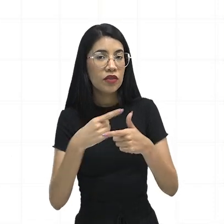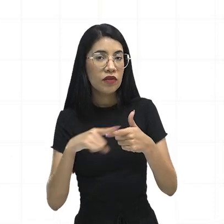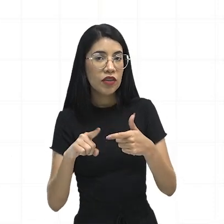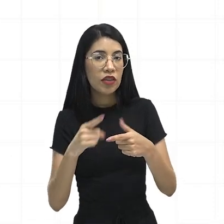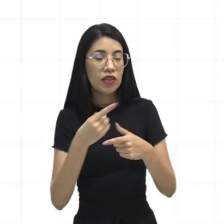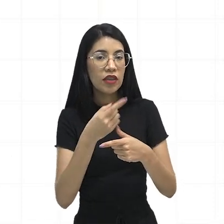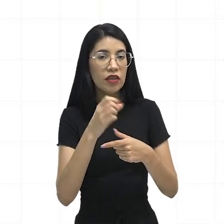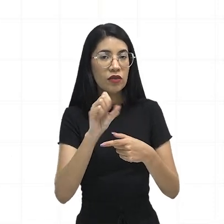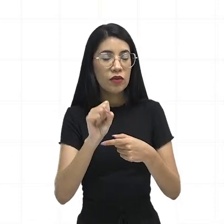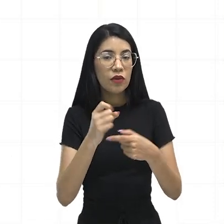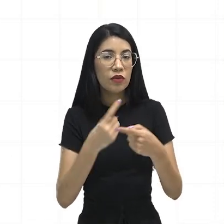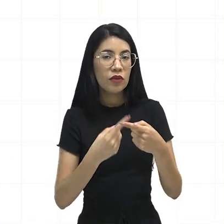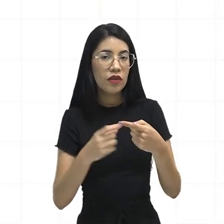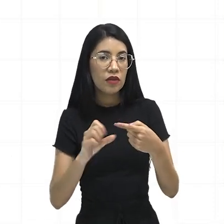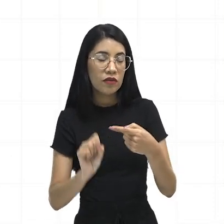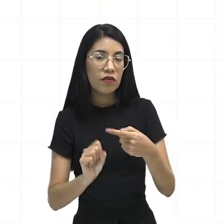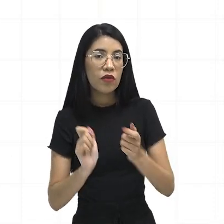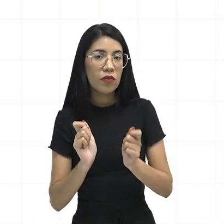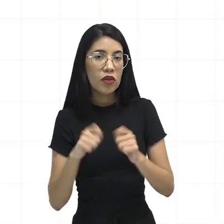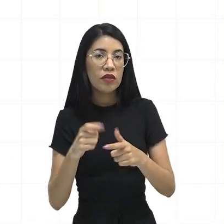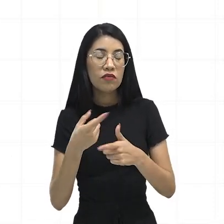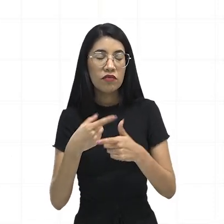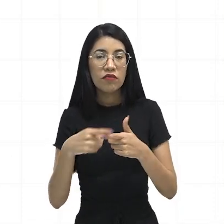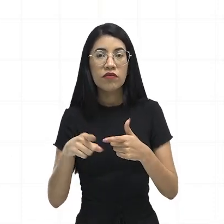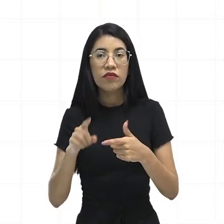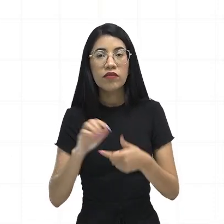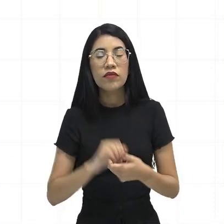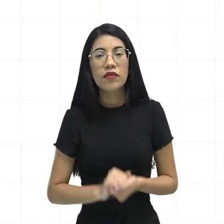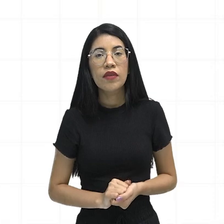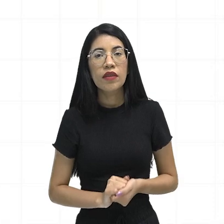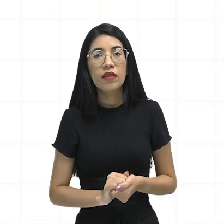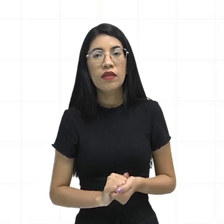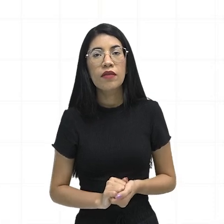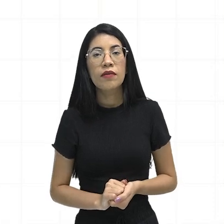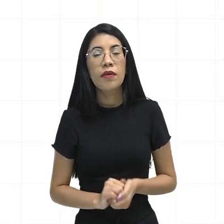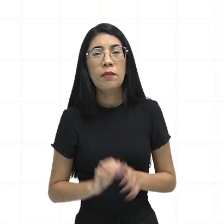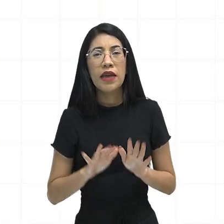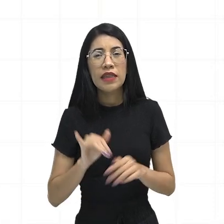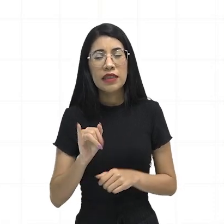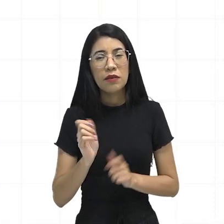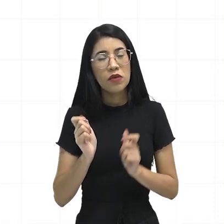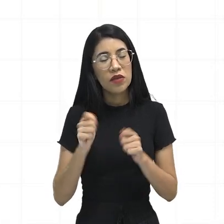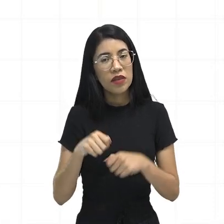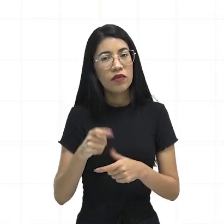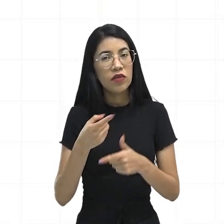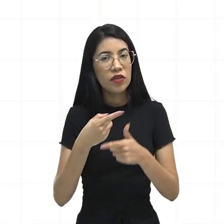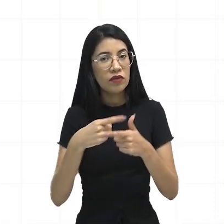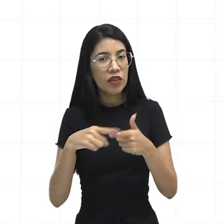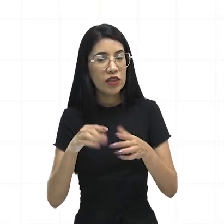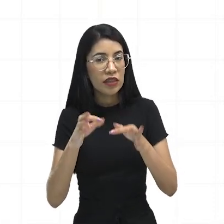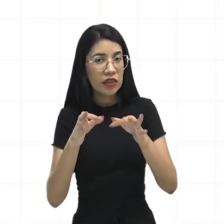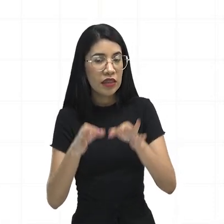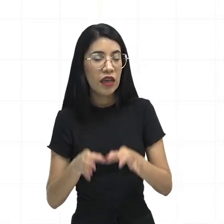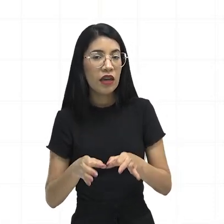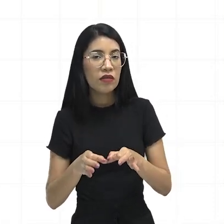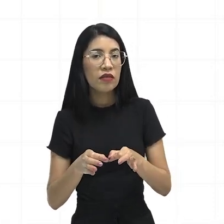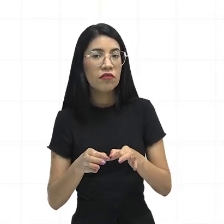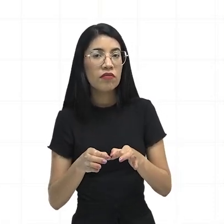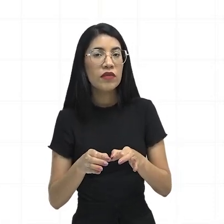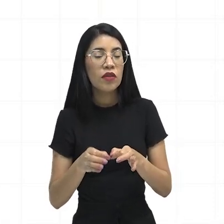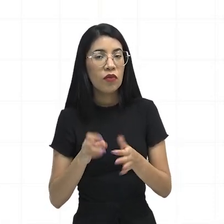dois números. Ora, se a gente consegue realizar a divisão de forma exata, então